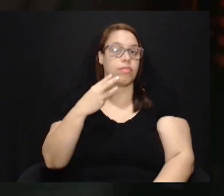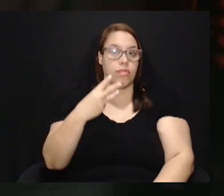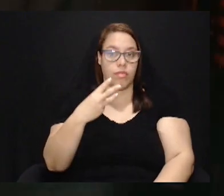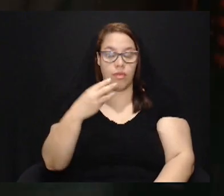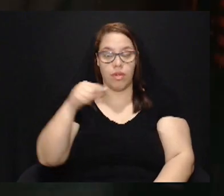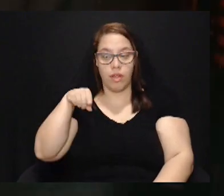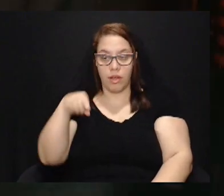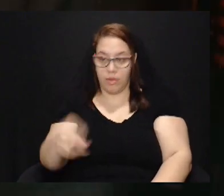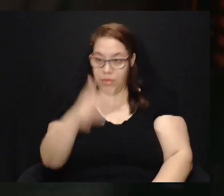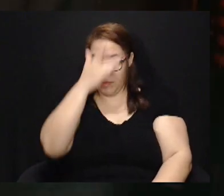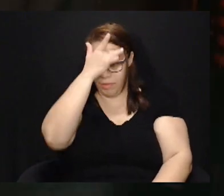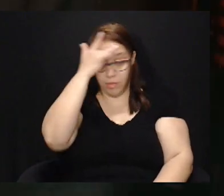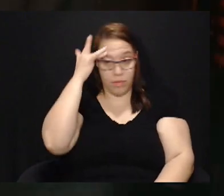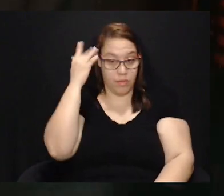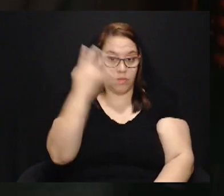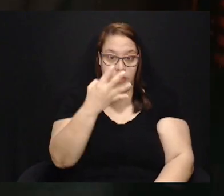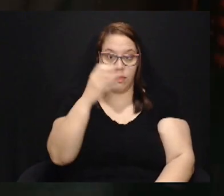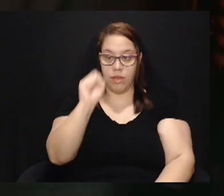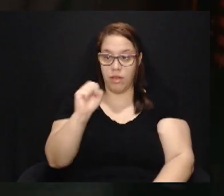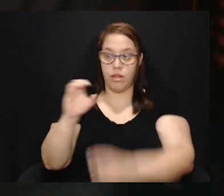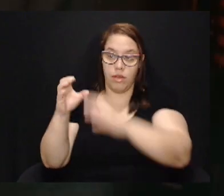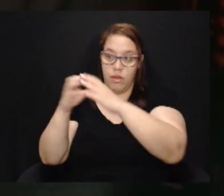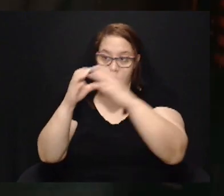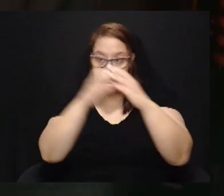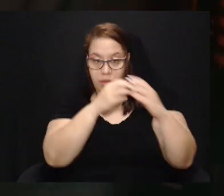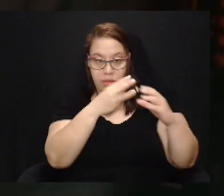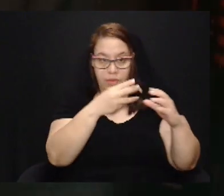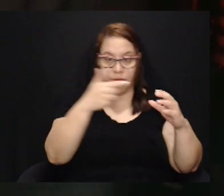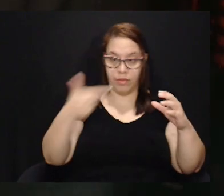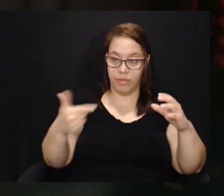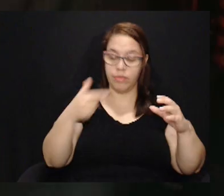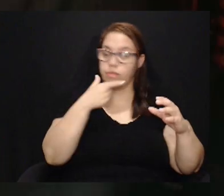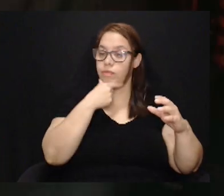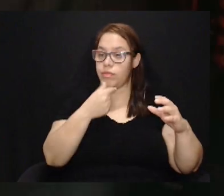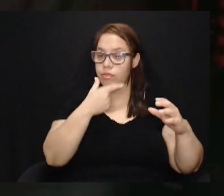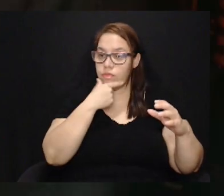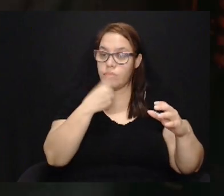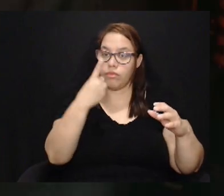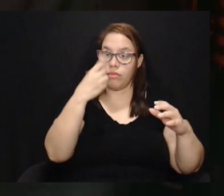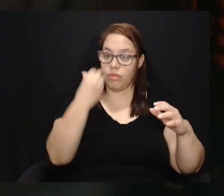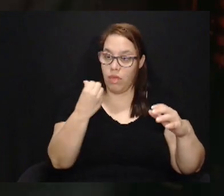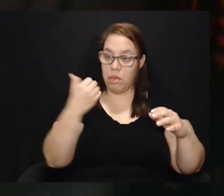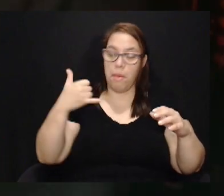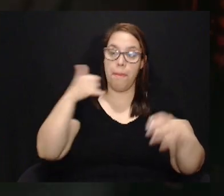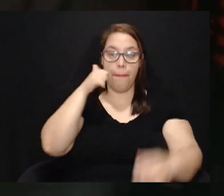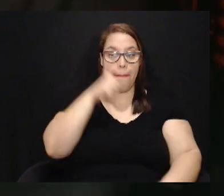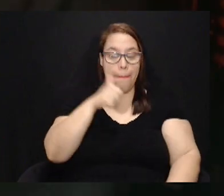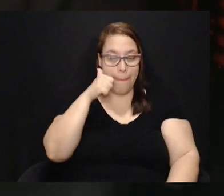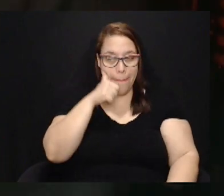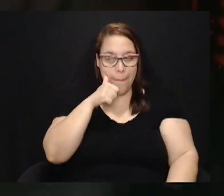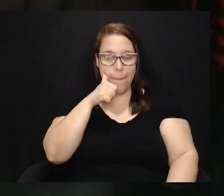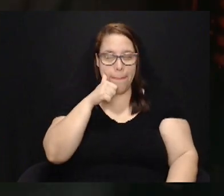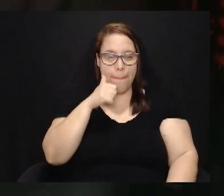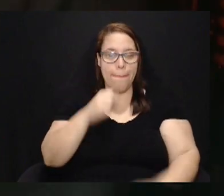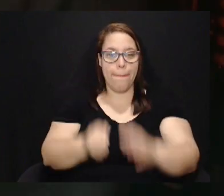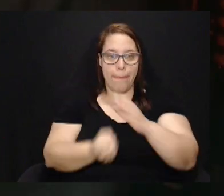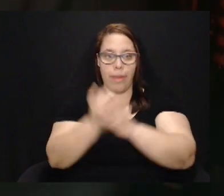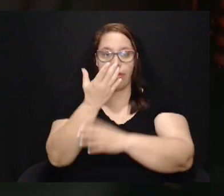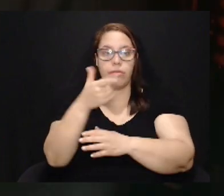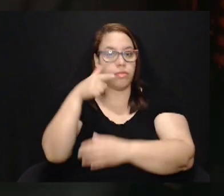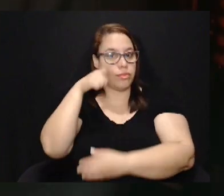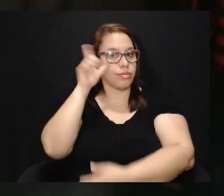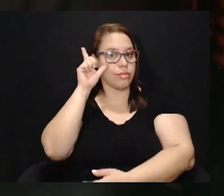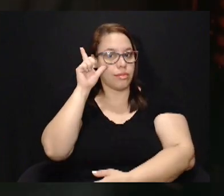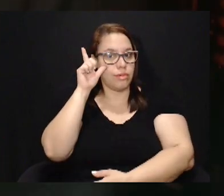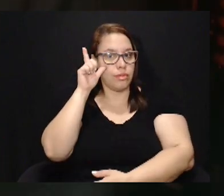em 48 equipes, sendo 32 masculinas e 16 femininas. O lançamento foi realizado ontem na Sala Azul do